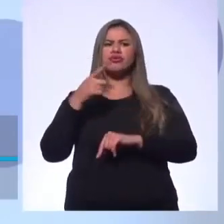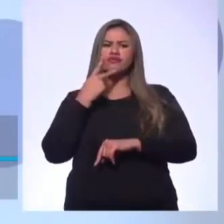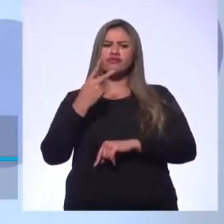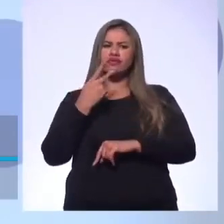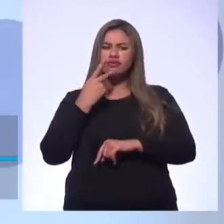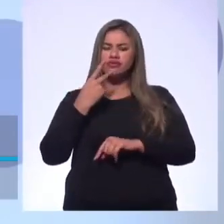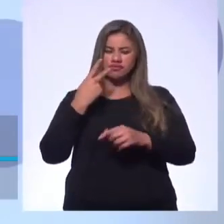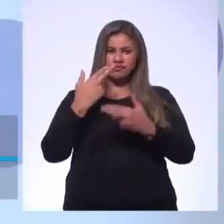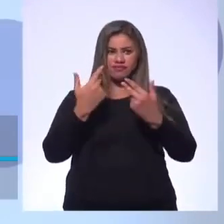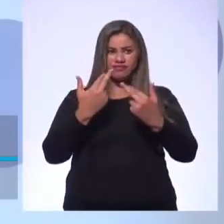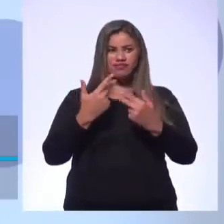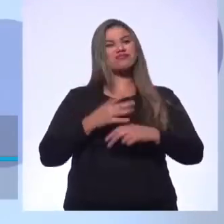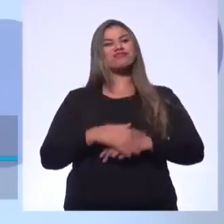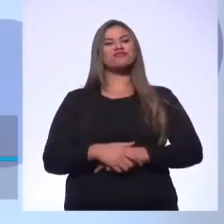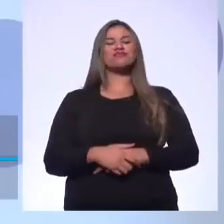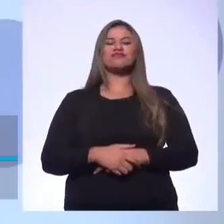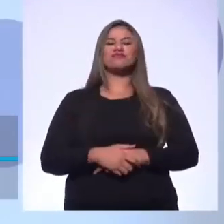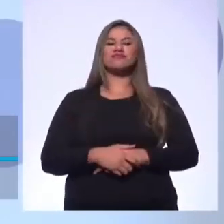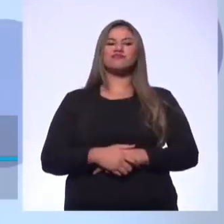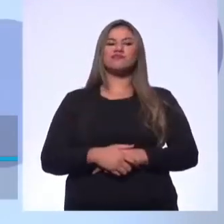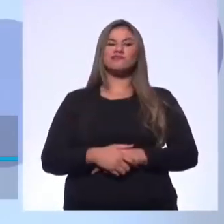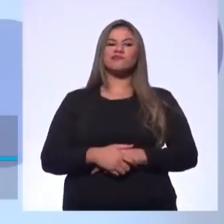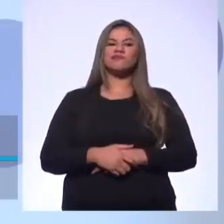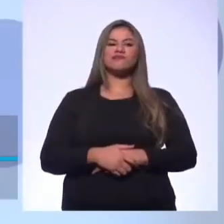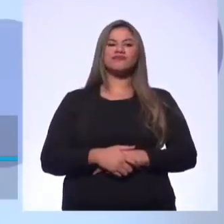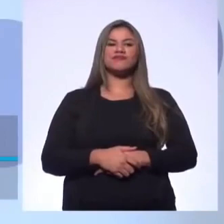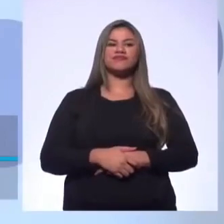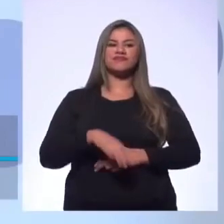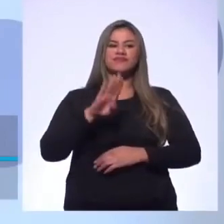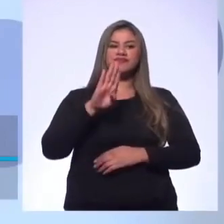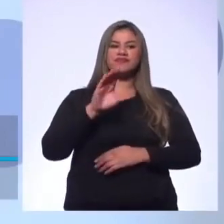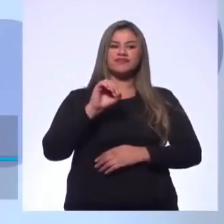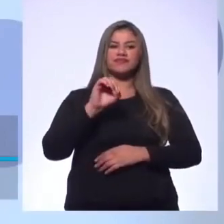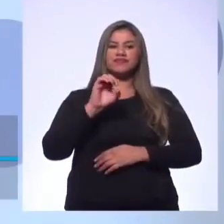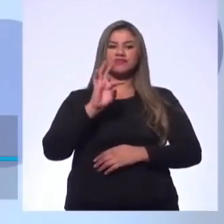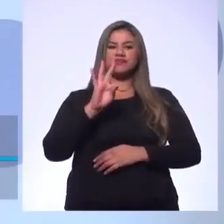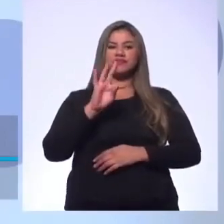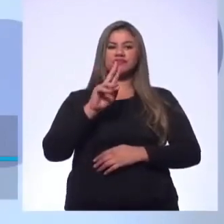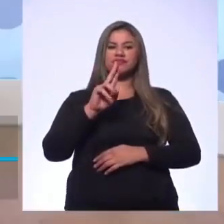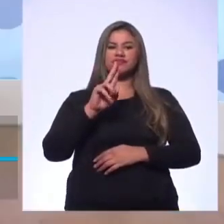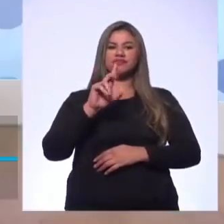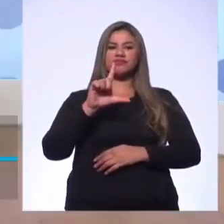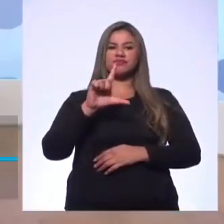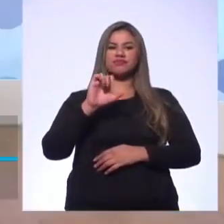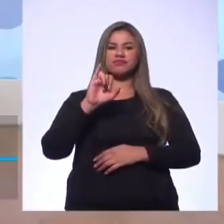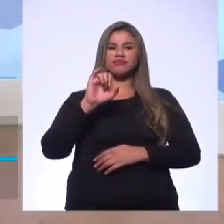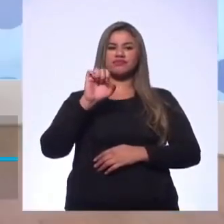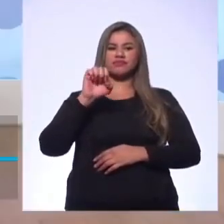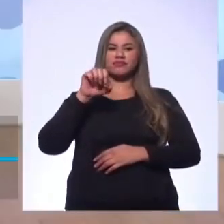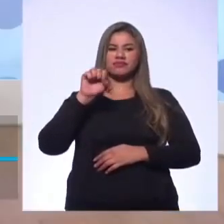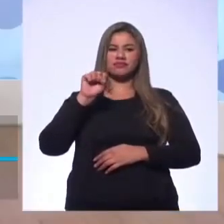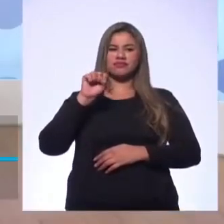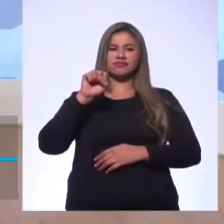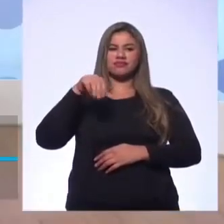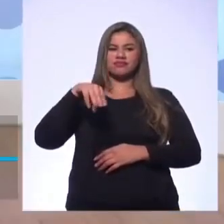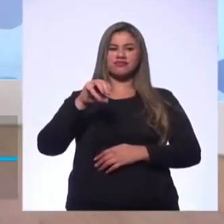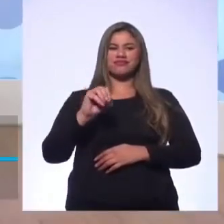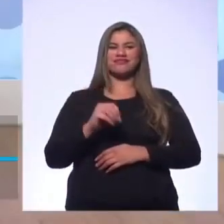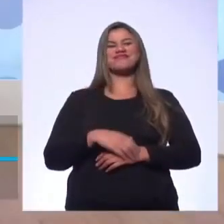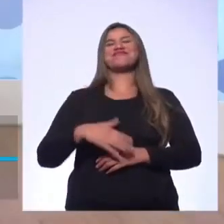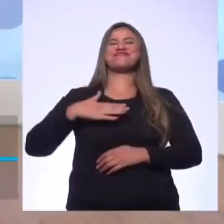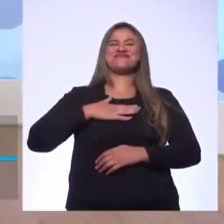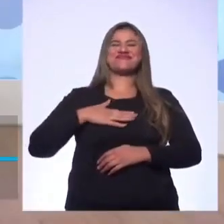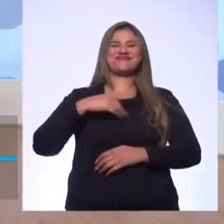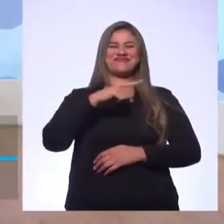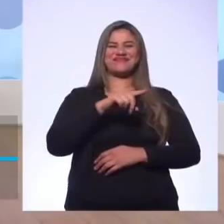Ok. E ó, botulismo, escreveram botulismo aqui, professor. Então, Yuri de Souza. Eu gosto do Clostridium botulium.